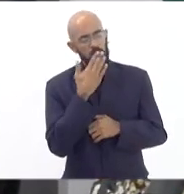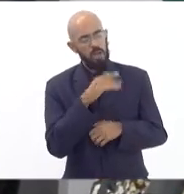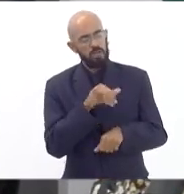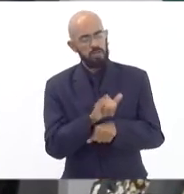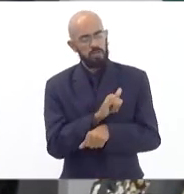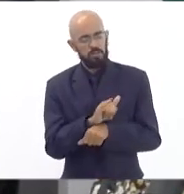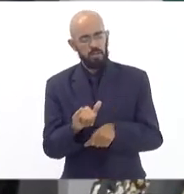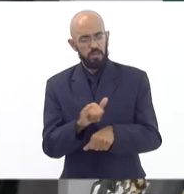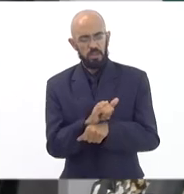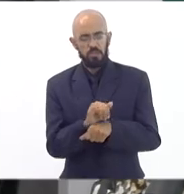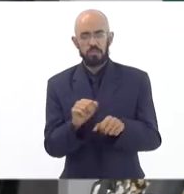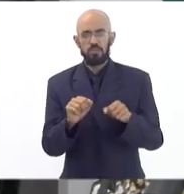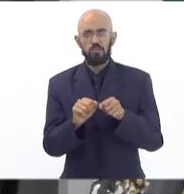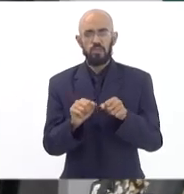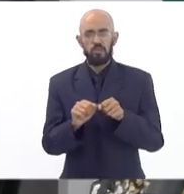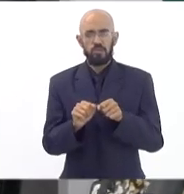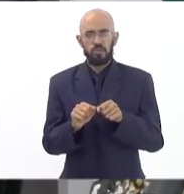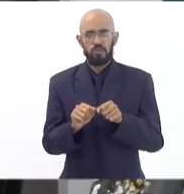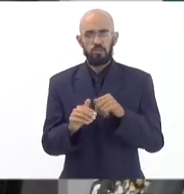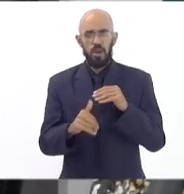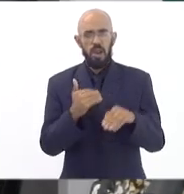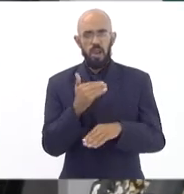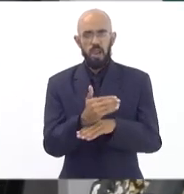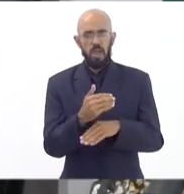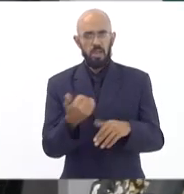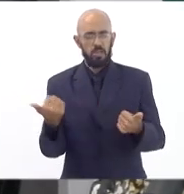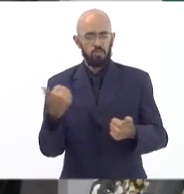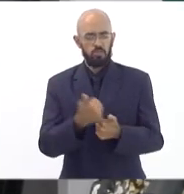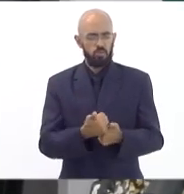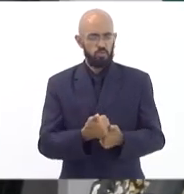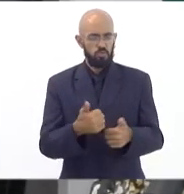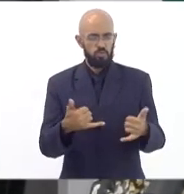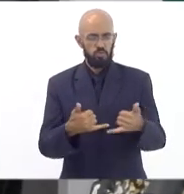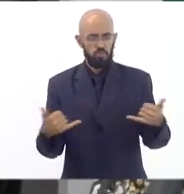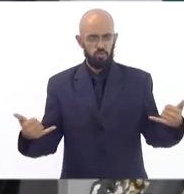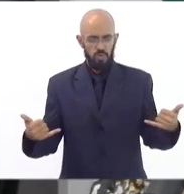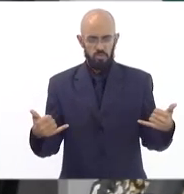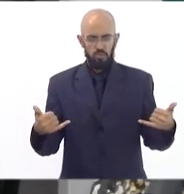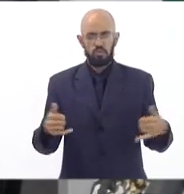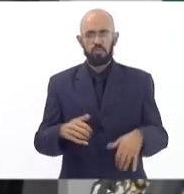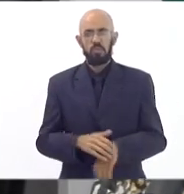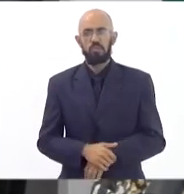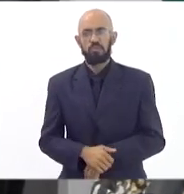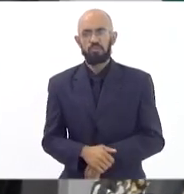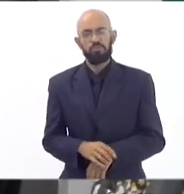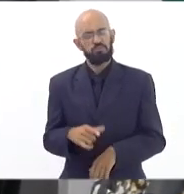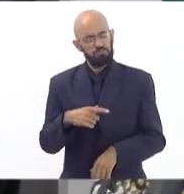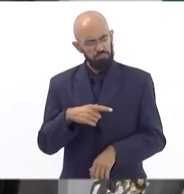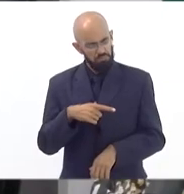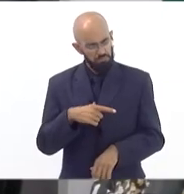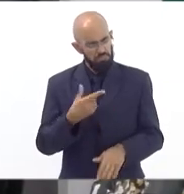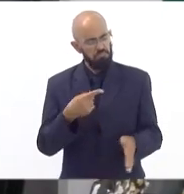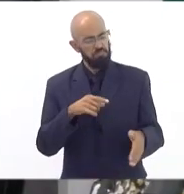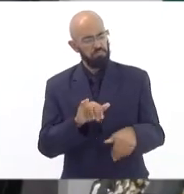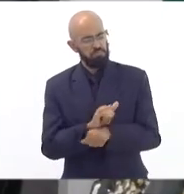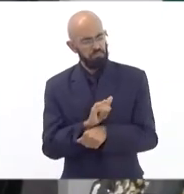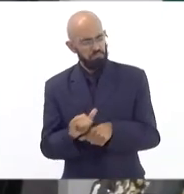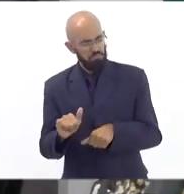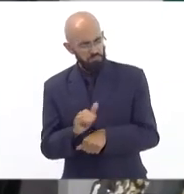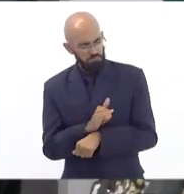sendo tomadas para além da reposição dos cabos Ou seja a alternativas